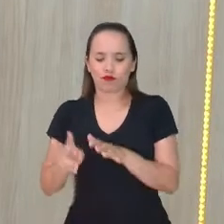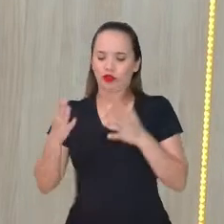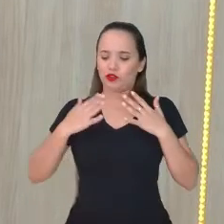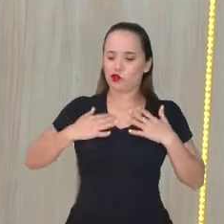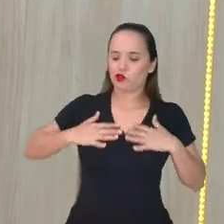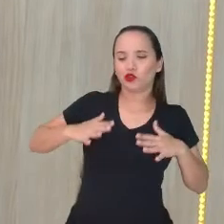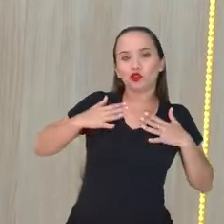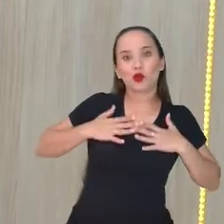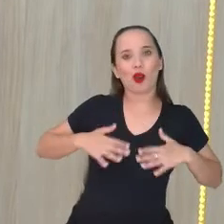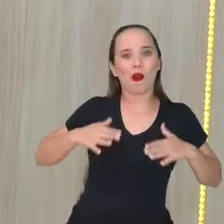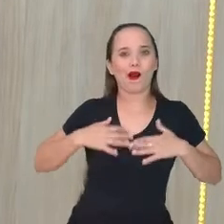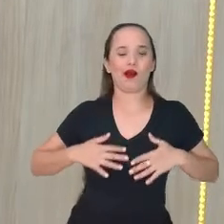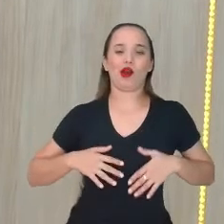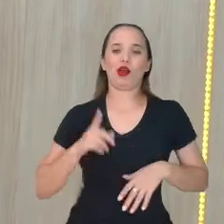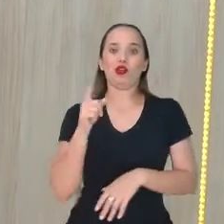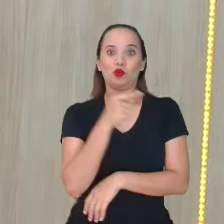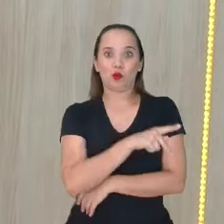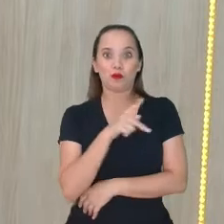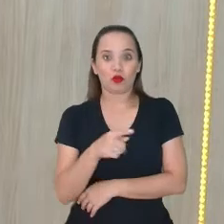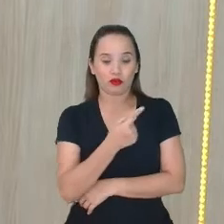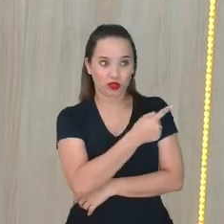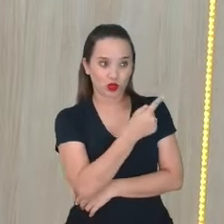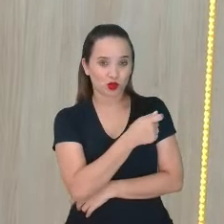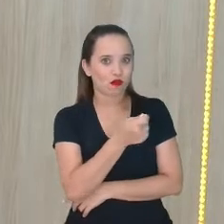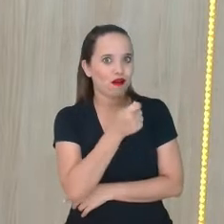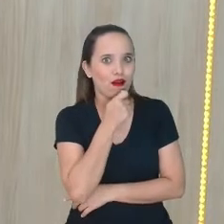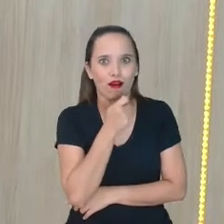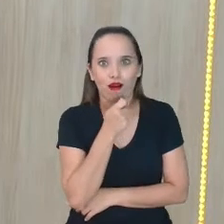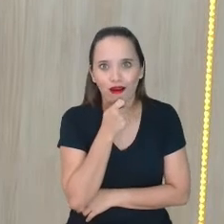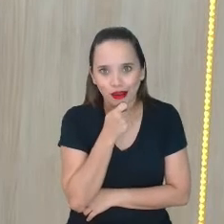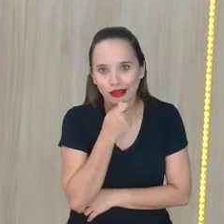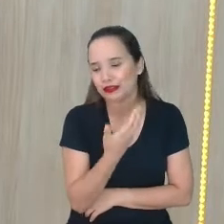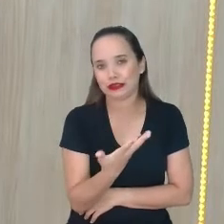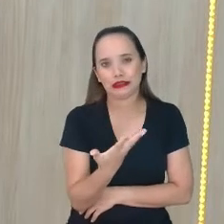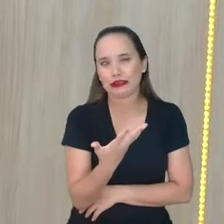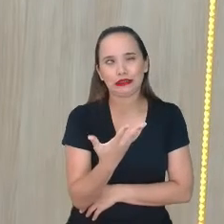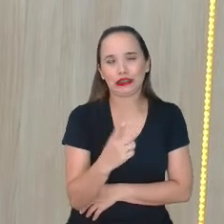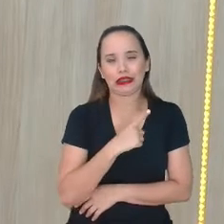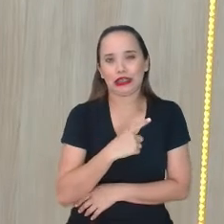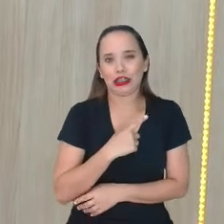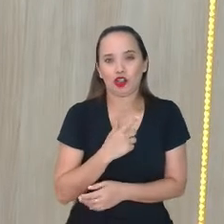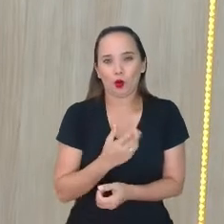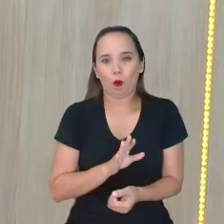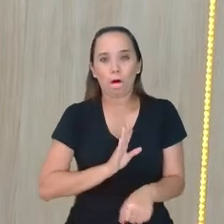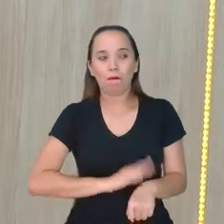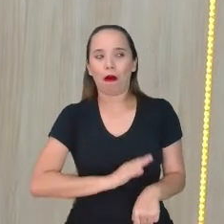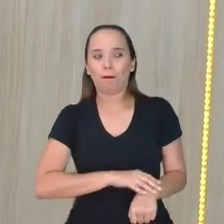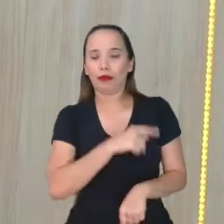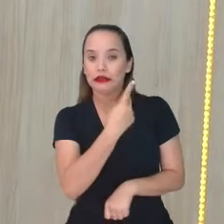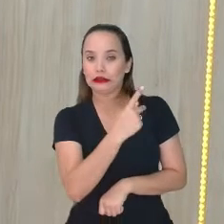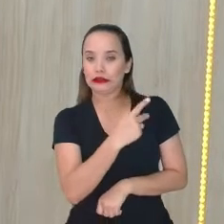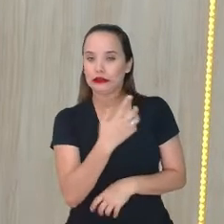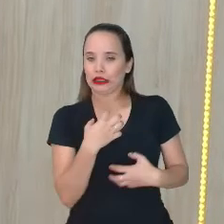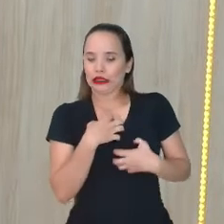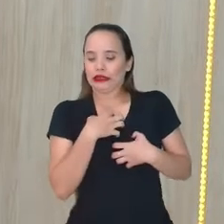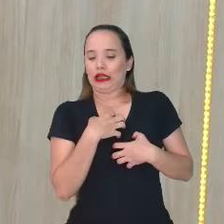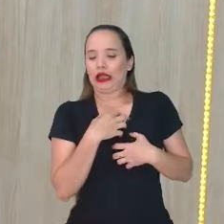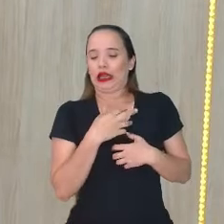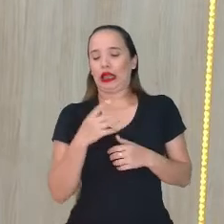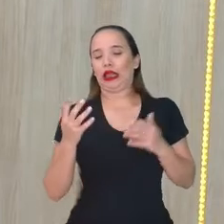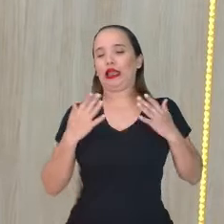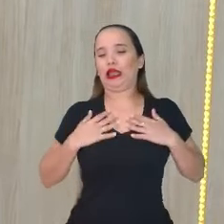descanso. O professor Gilson ainda no ritmo de recesso, né, gente? Ele ainda